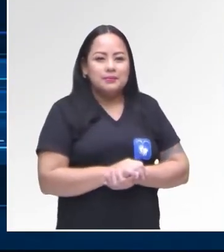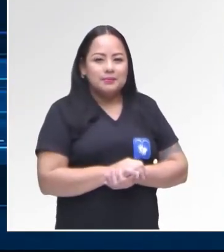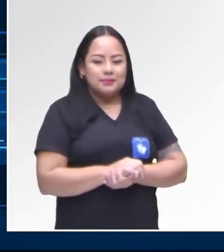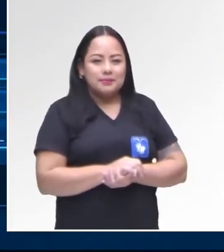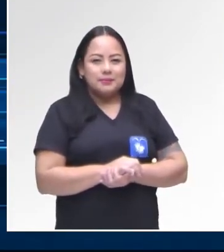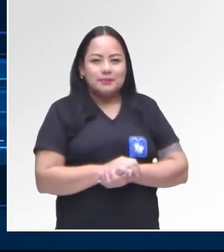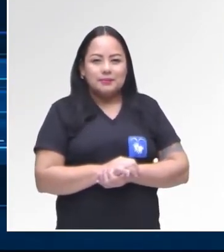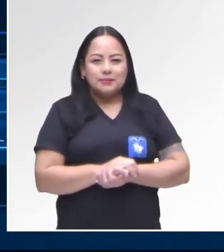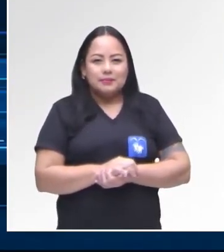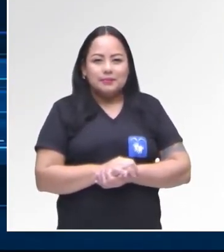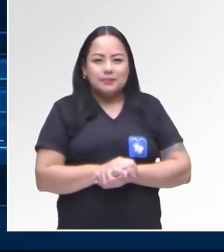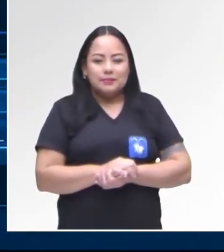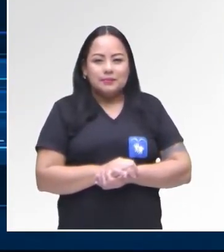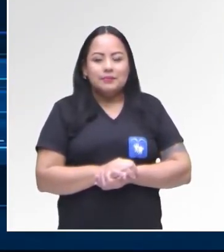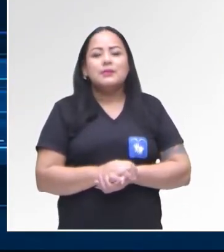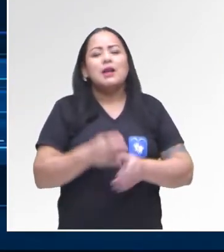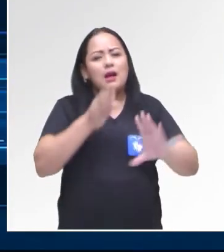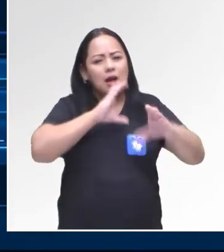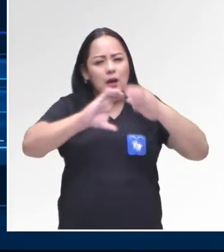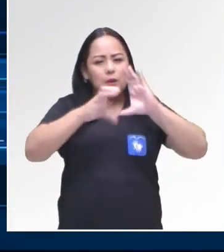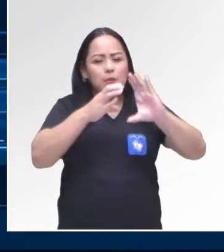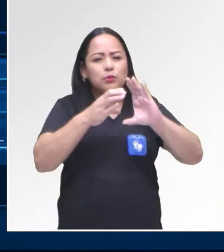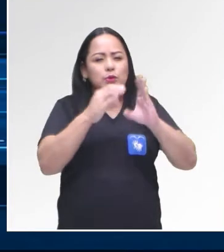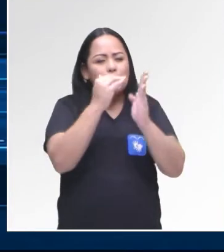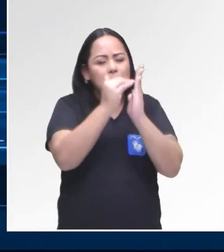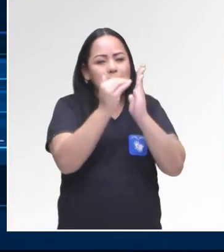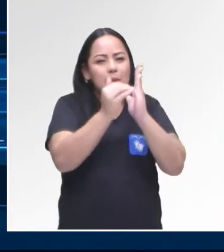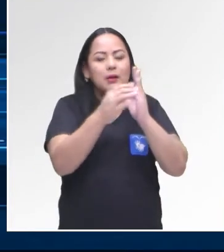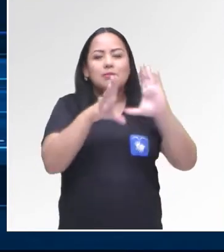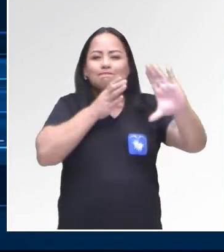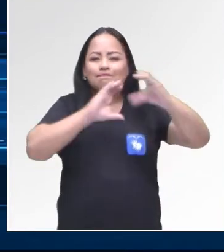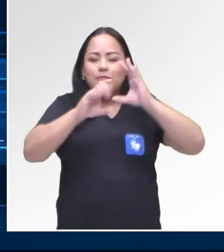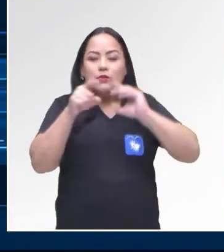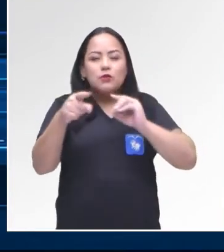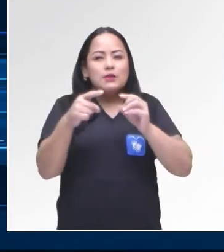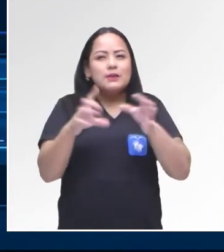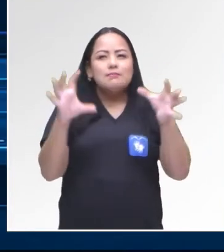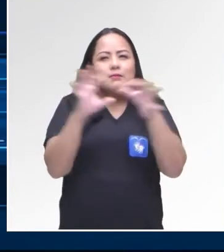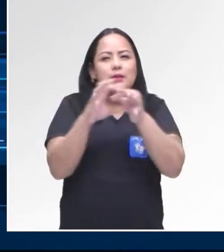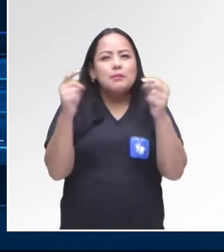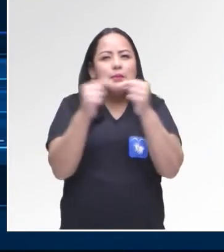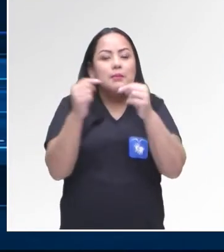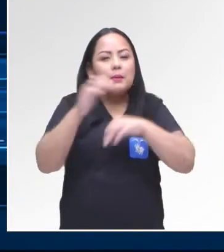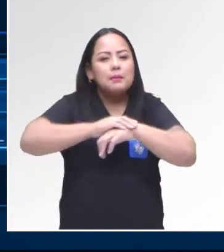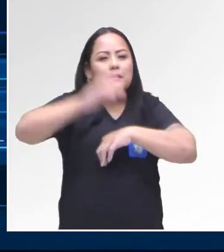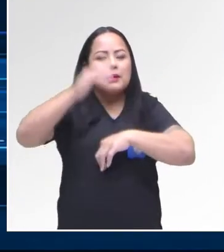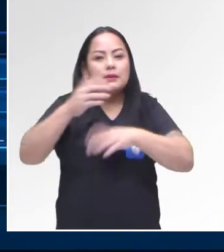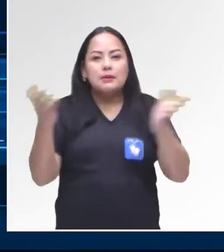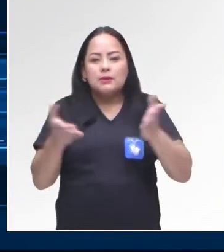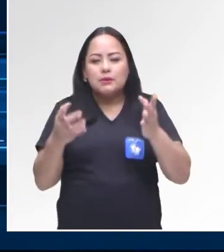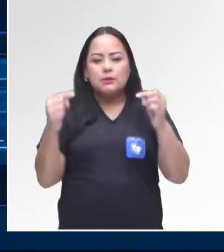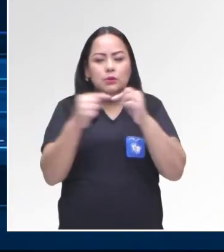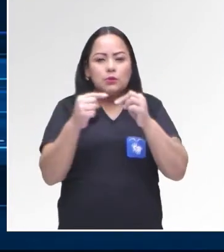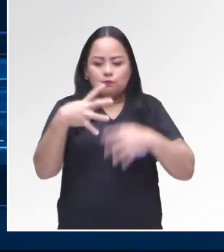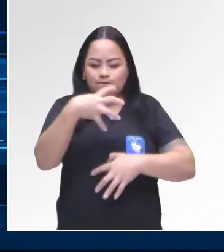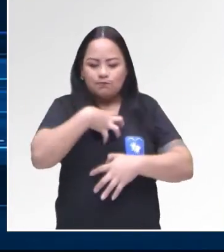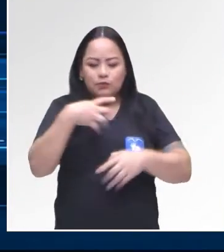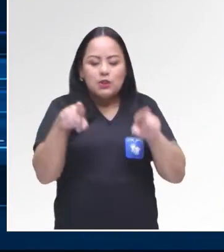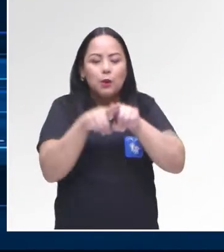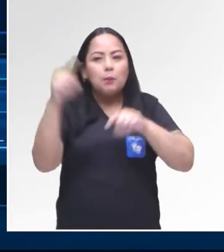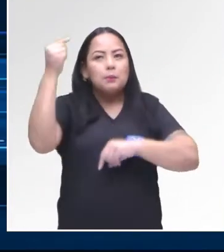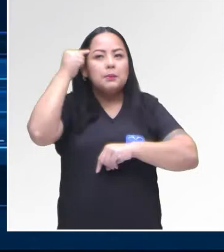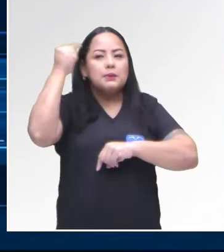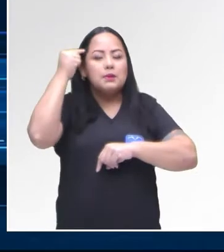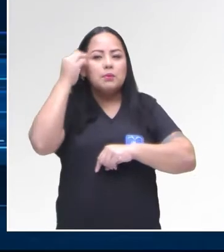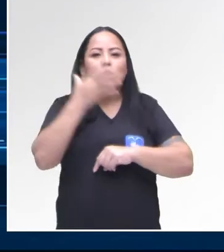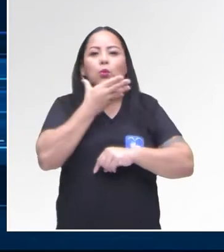e nós temos um trechinho da canção para você associar ainda mais. Nós estamos associando o sentimento, o pensamento do